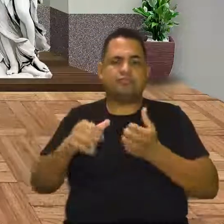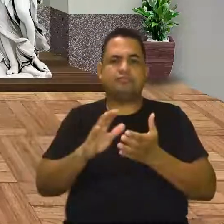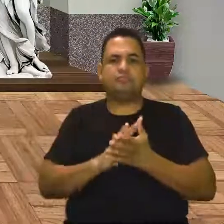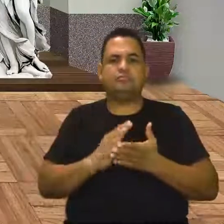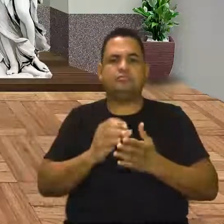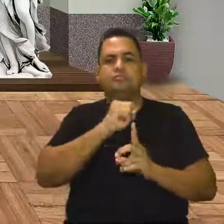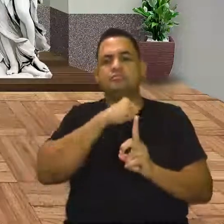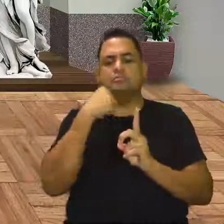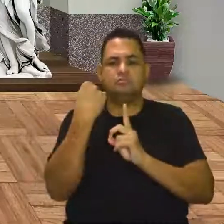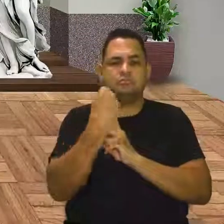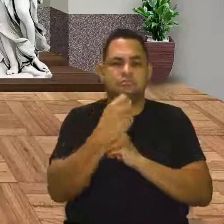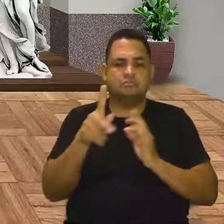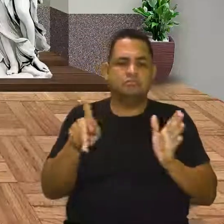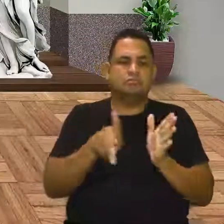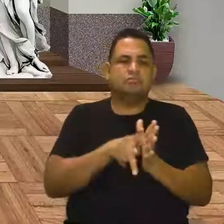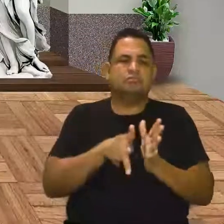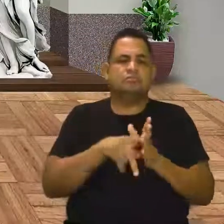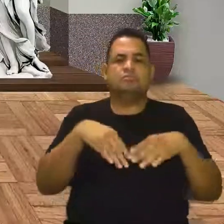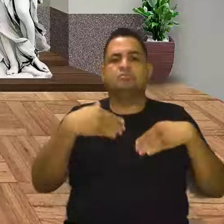própria sociedade,